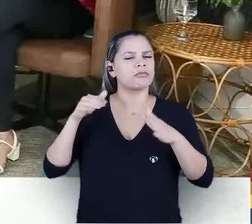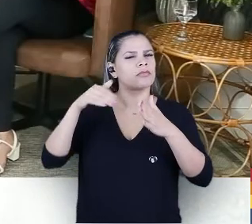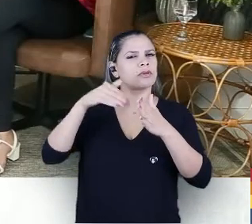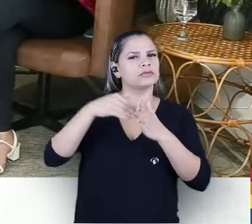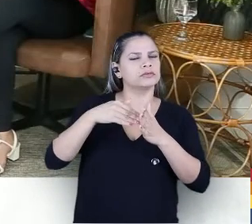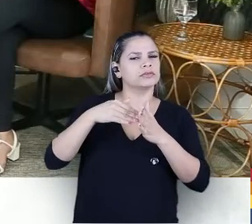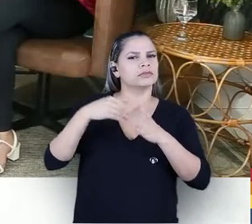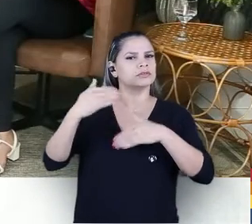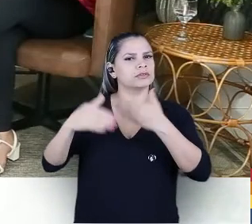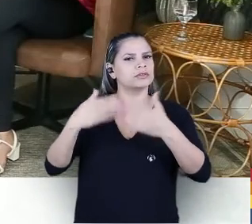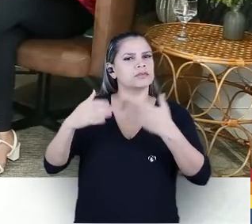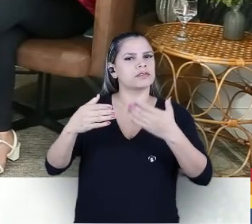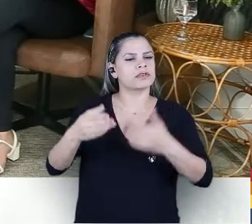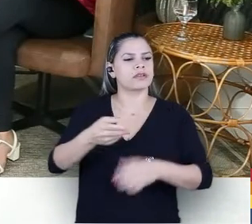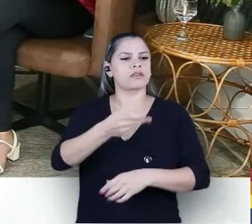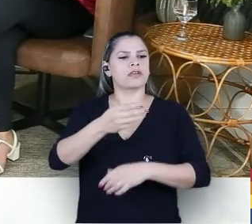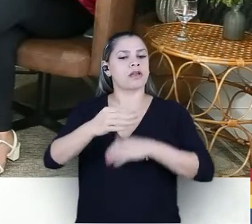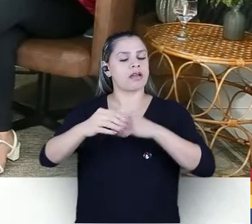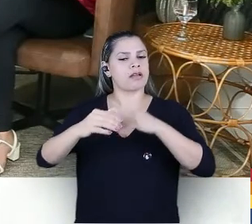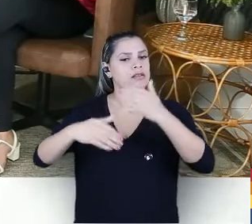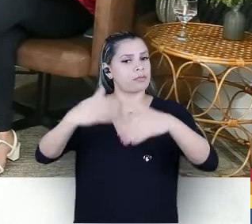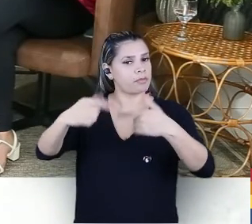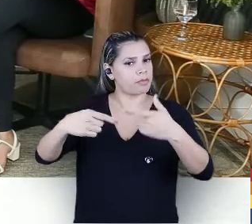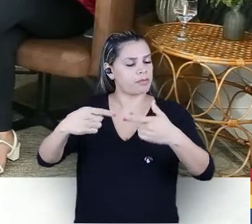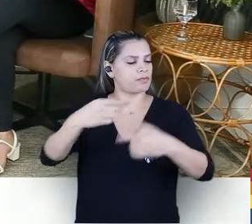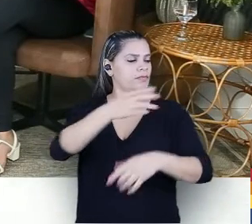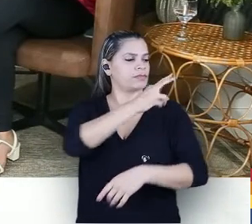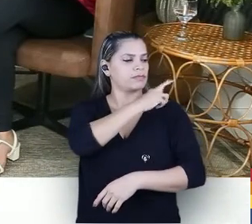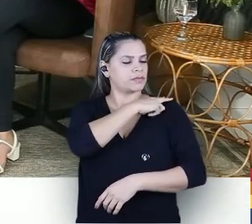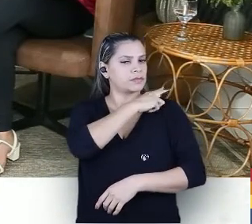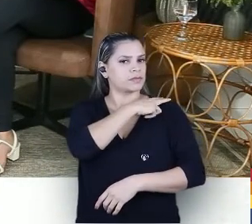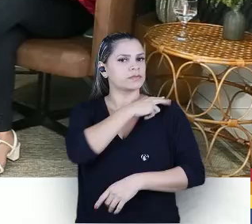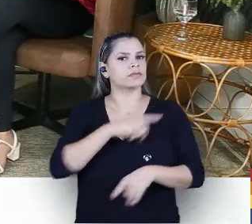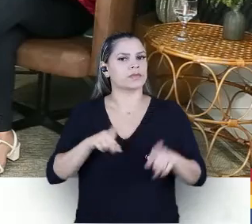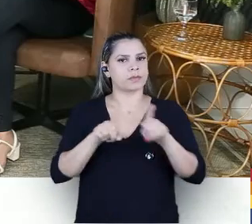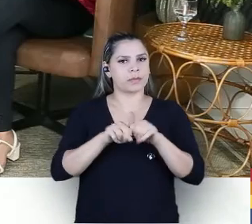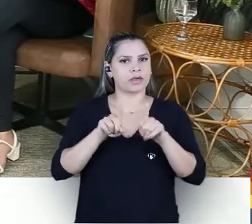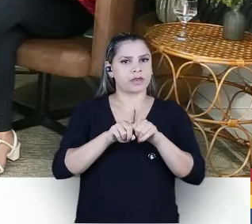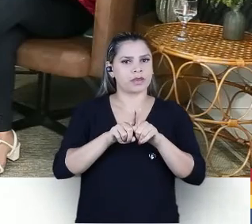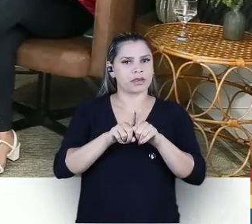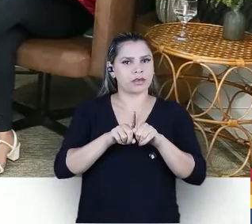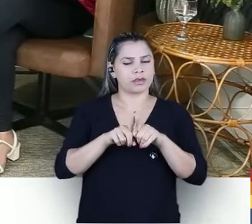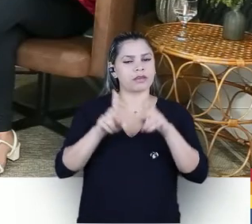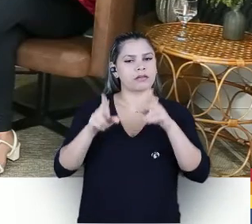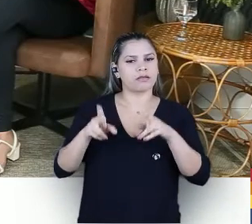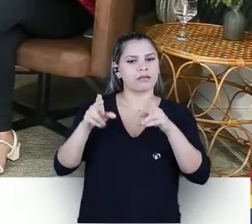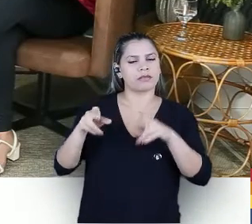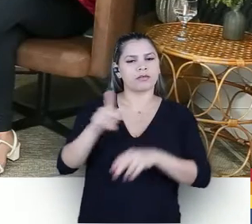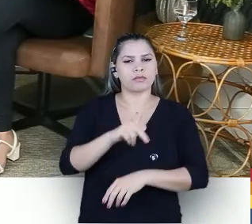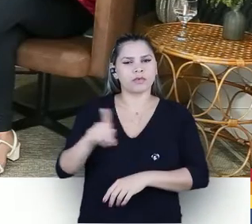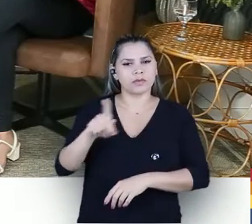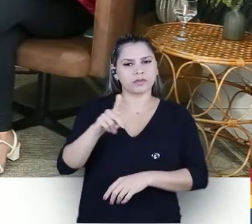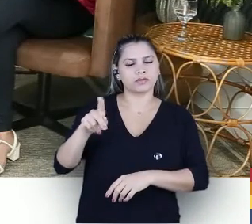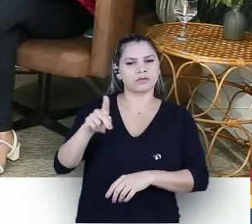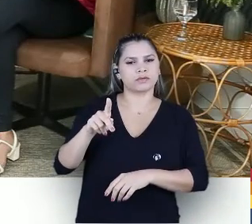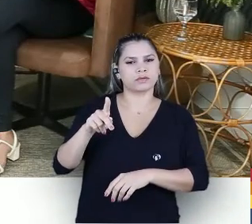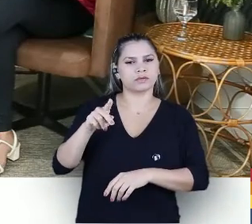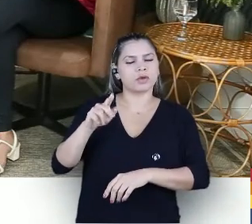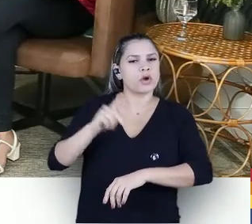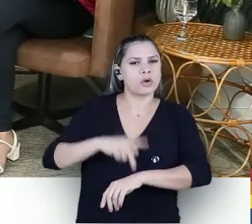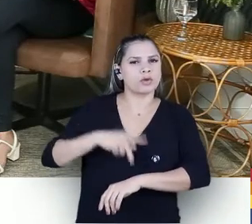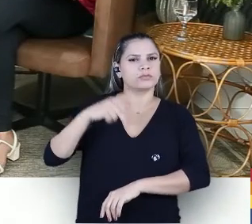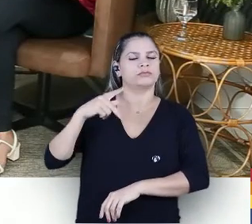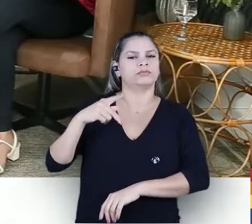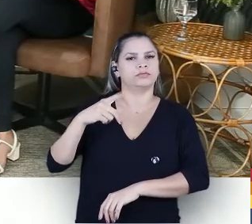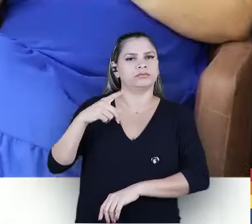que vão levar com que essa habilidade ela chegue a ser desenvolvida e ou consolidada